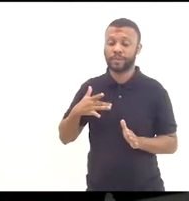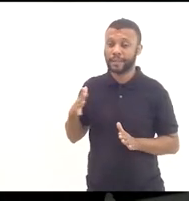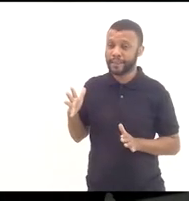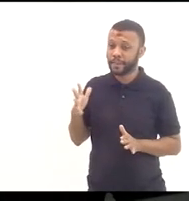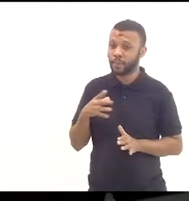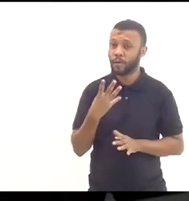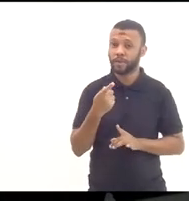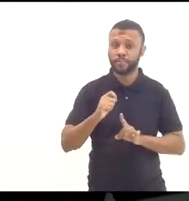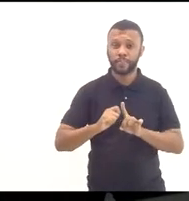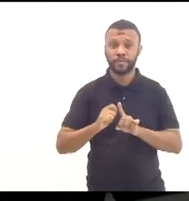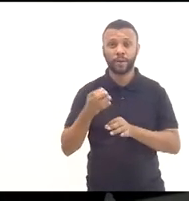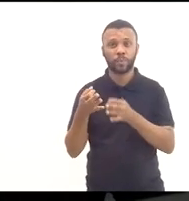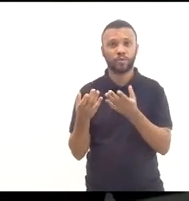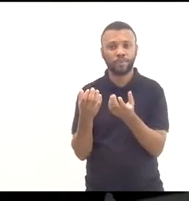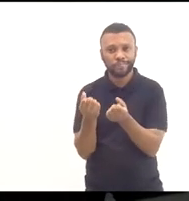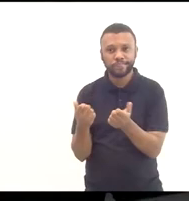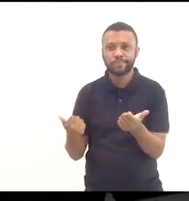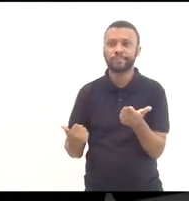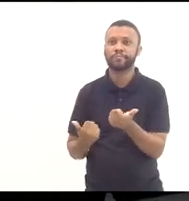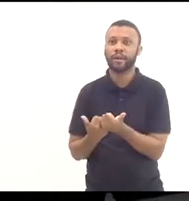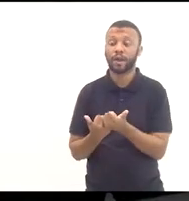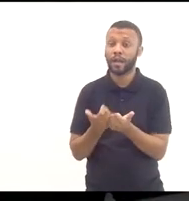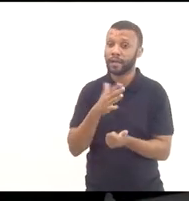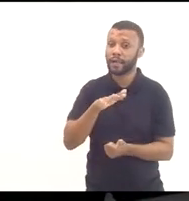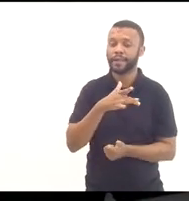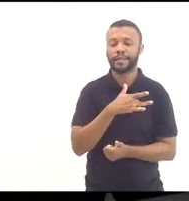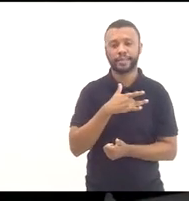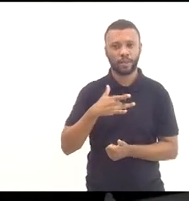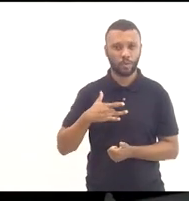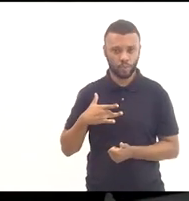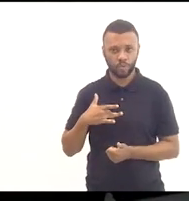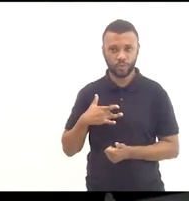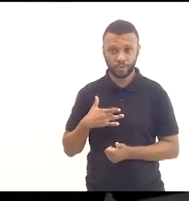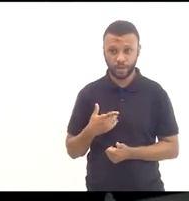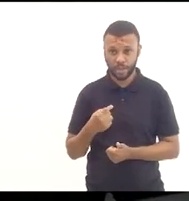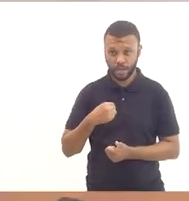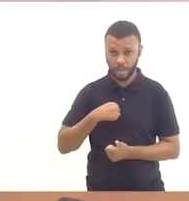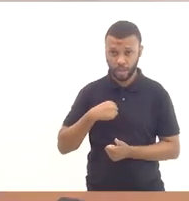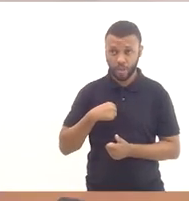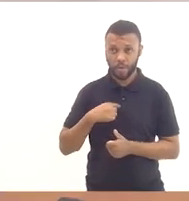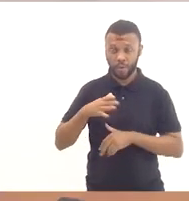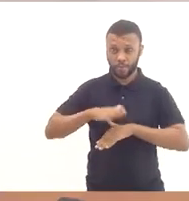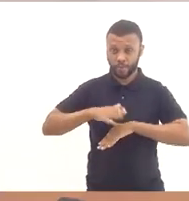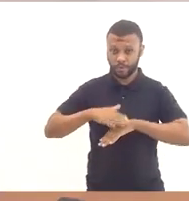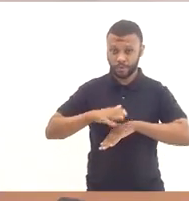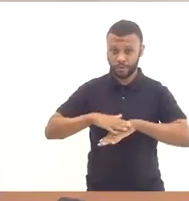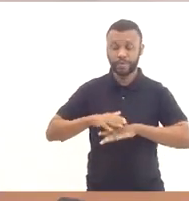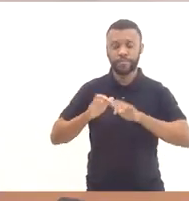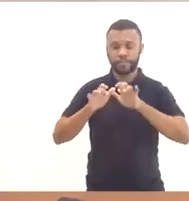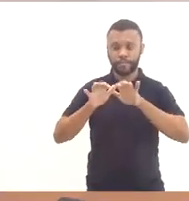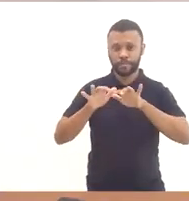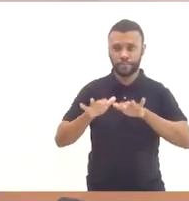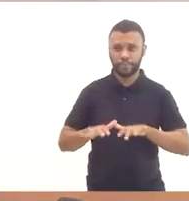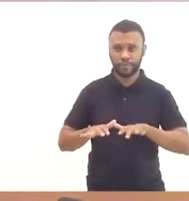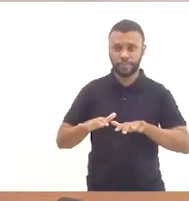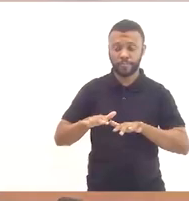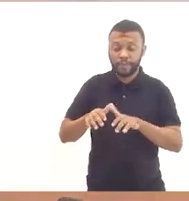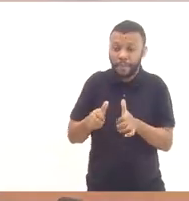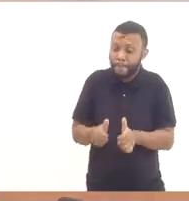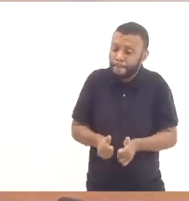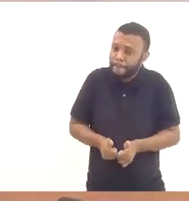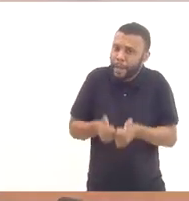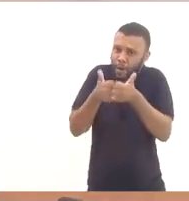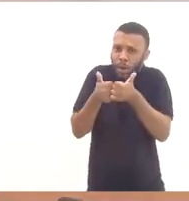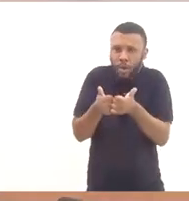acatasse eram uma liminar de saúde e eu fiz para mim pisar melhor que eu